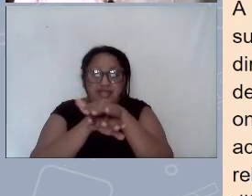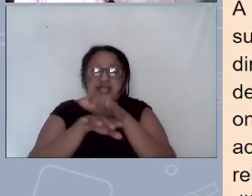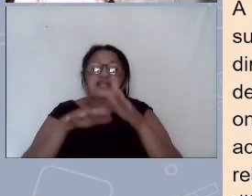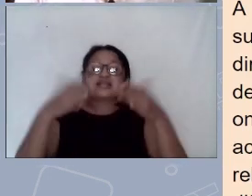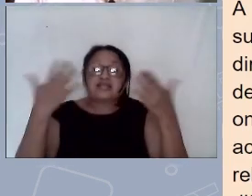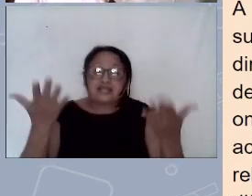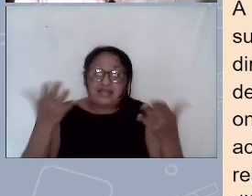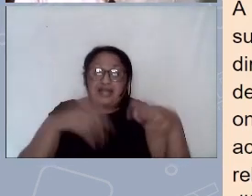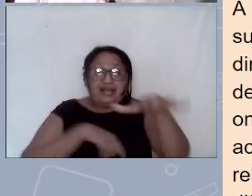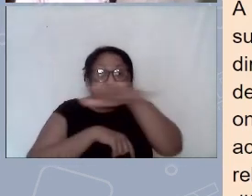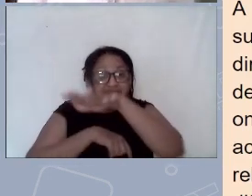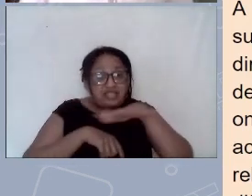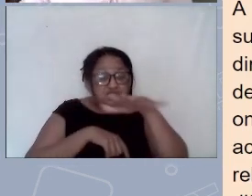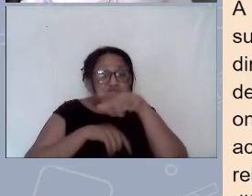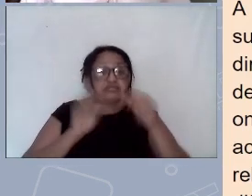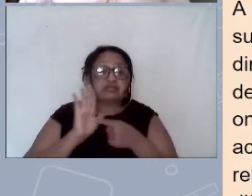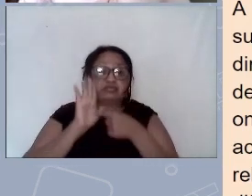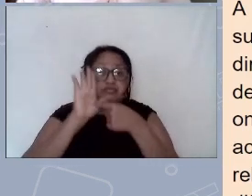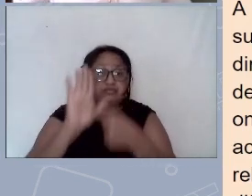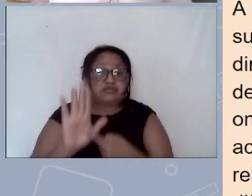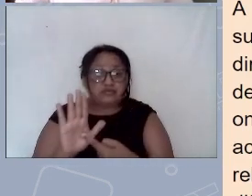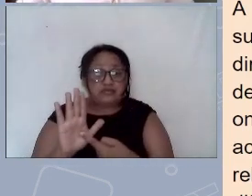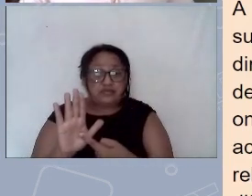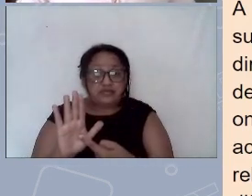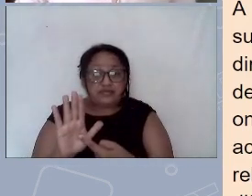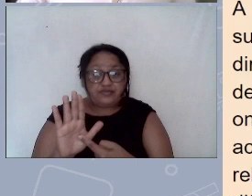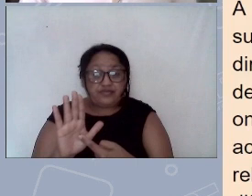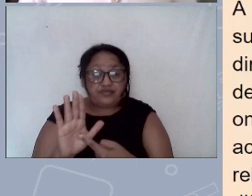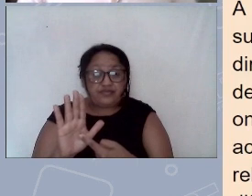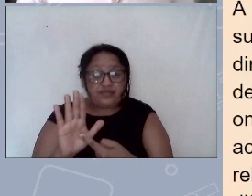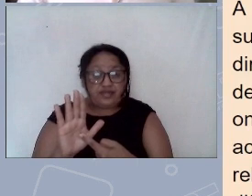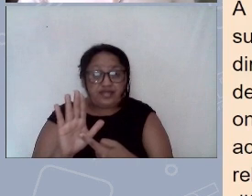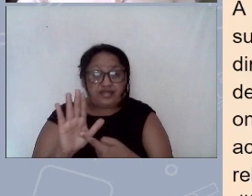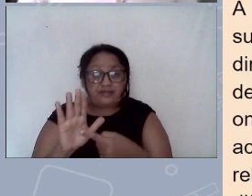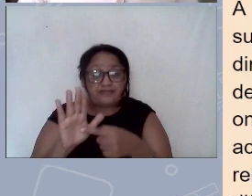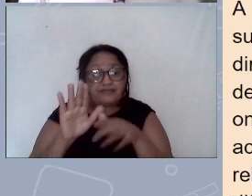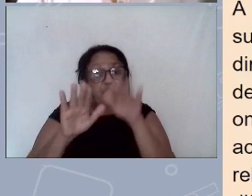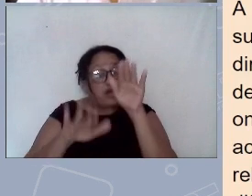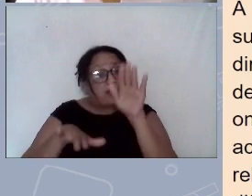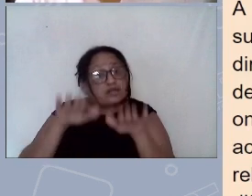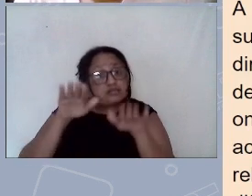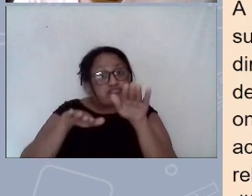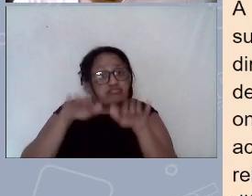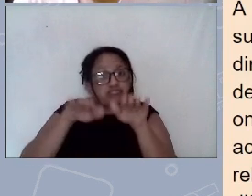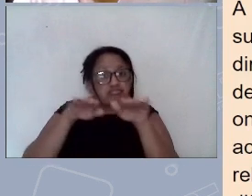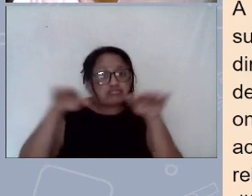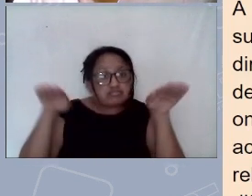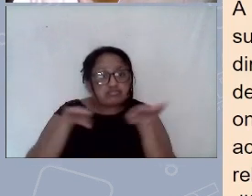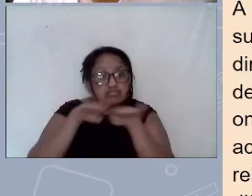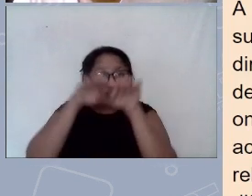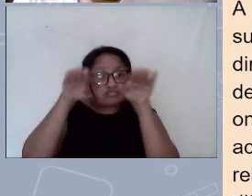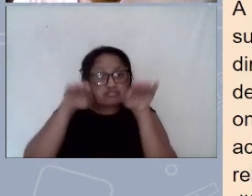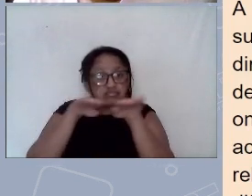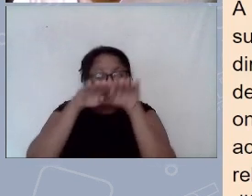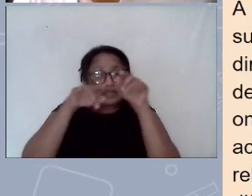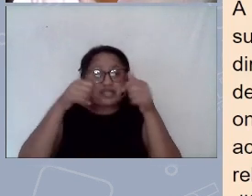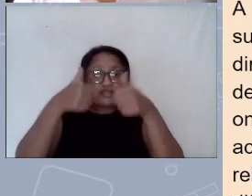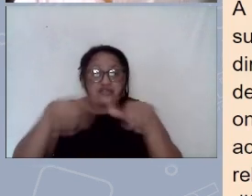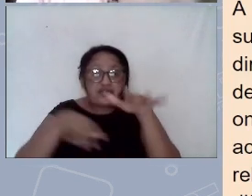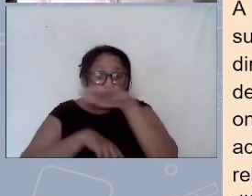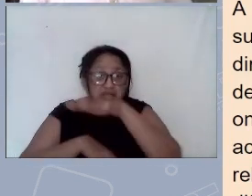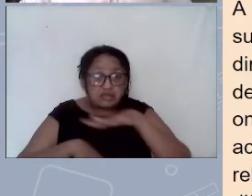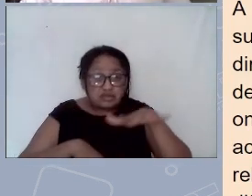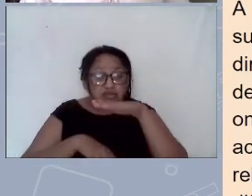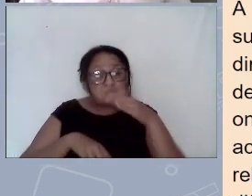região ali que está indicada com a depressão subsequente que fica na região próxima da